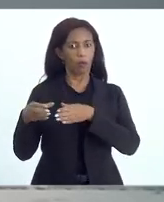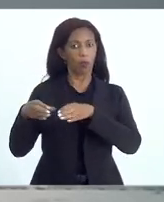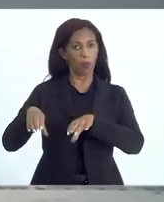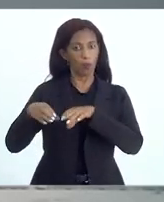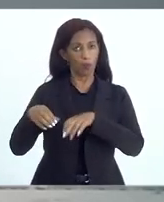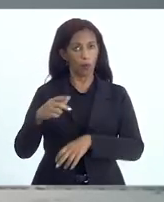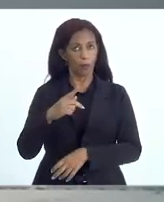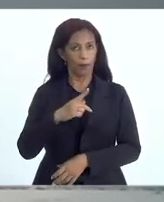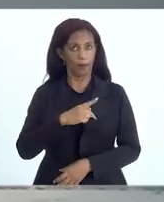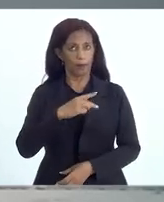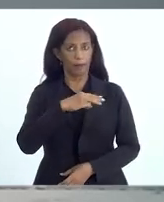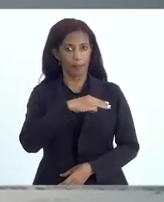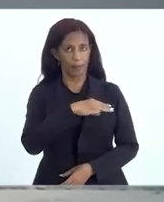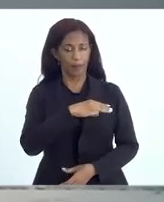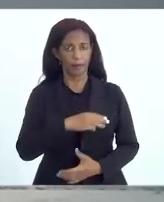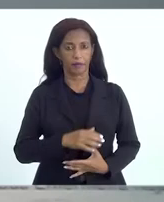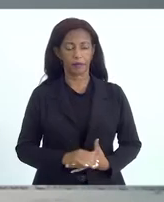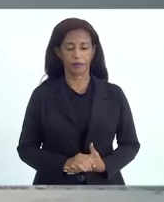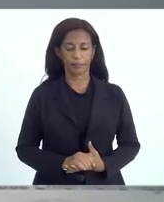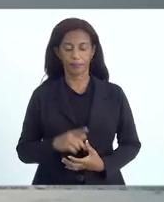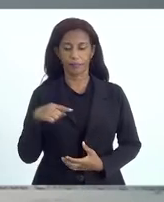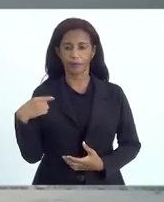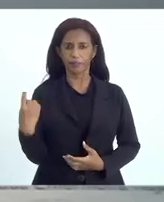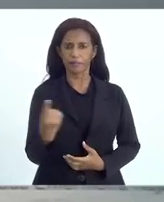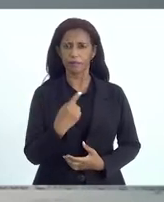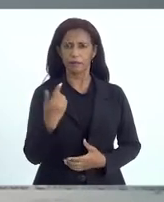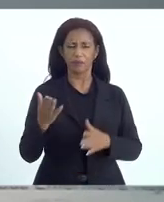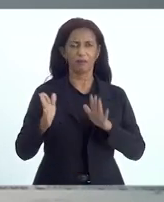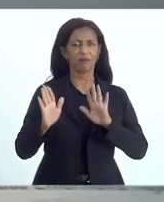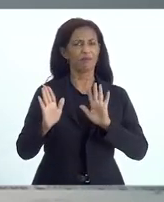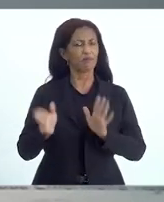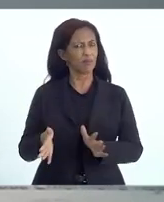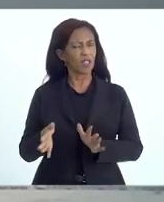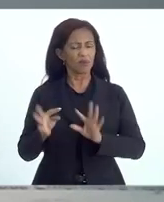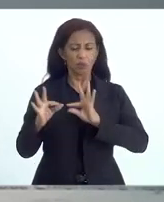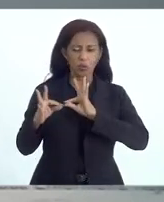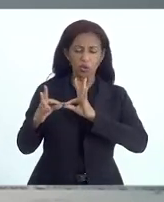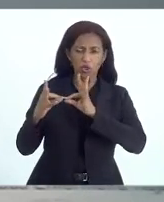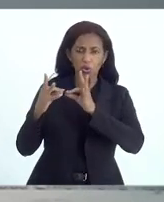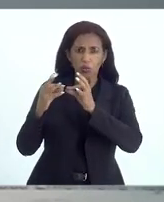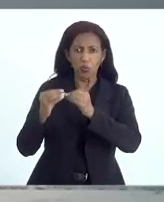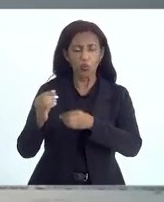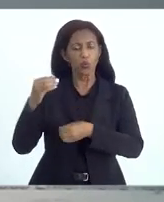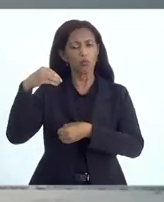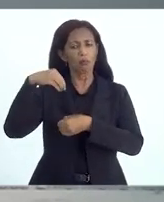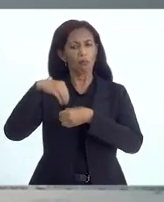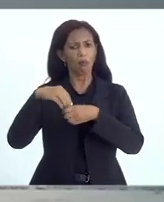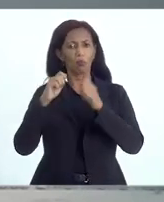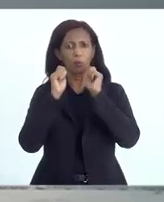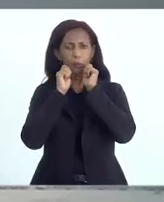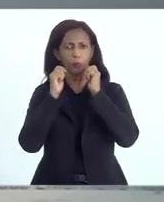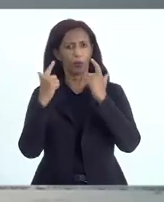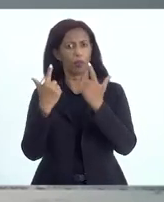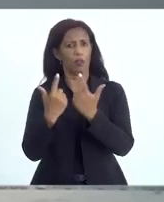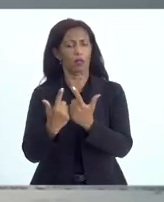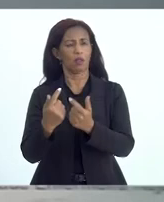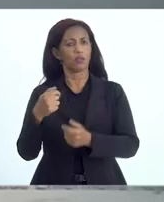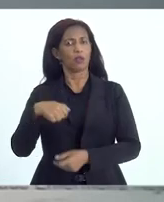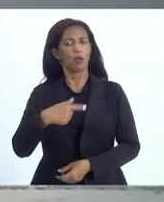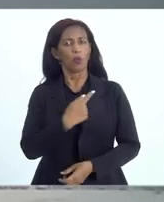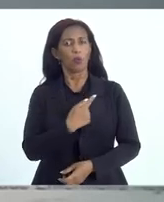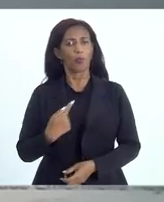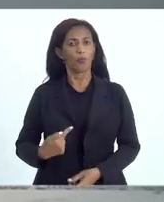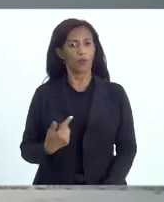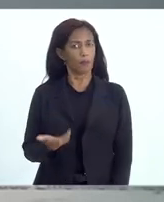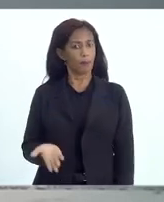concurso da PM nós já fizemos de tudo dentro desse cenário era um governo